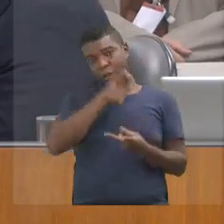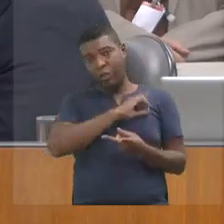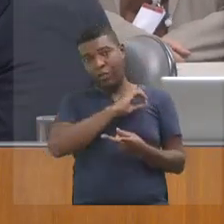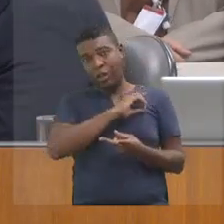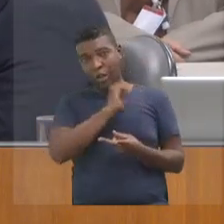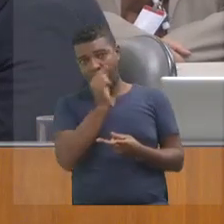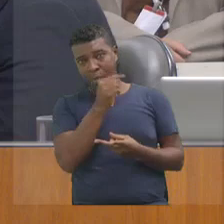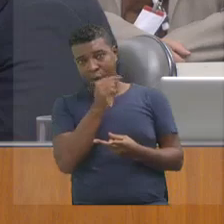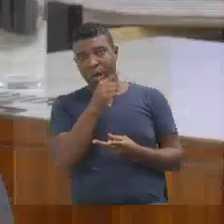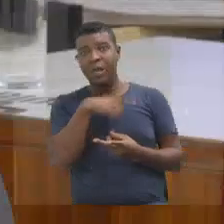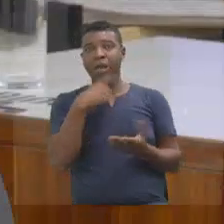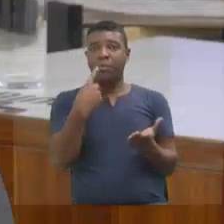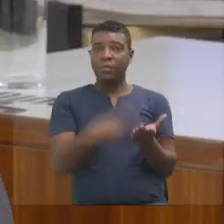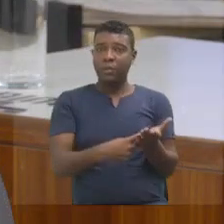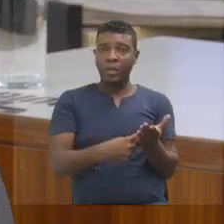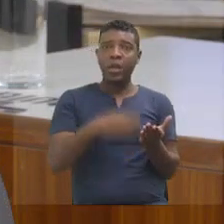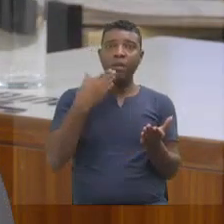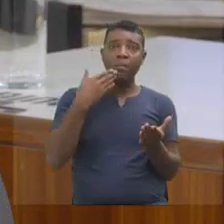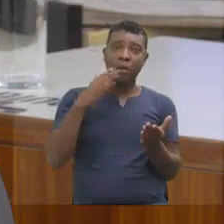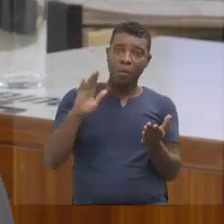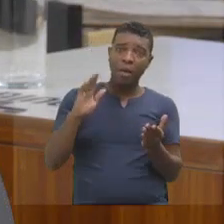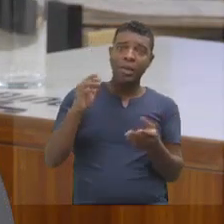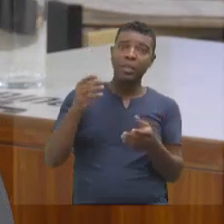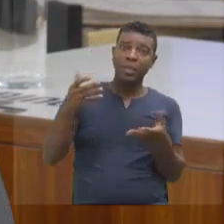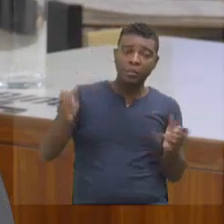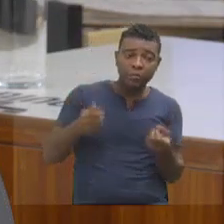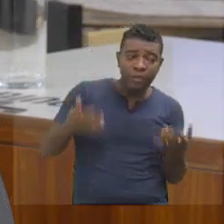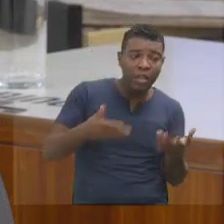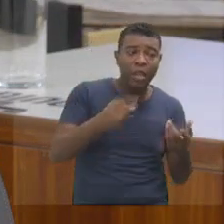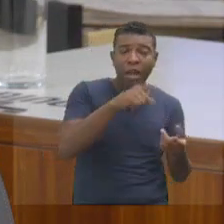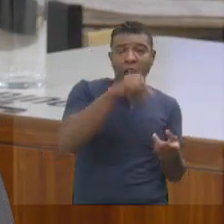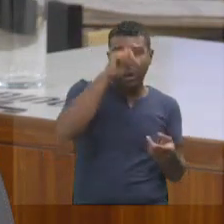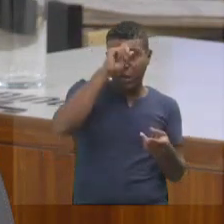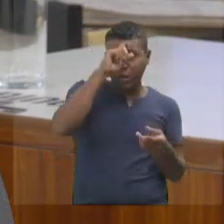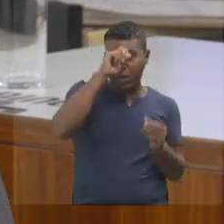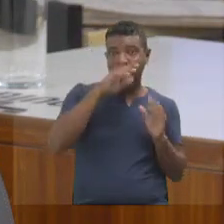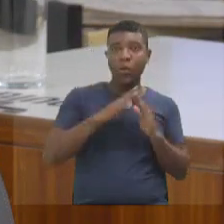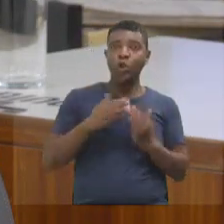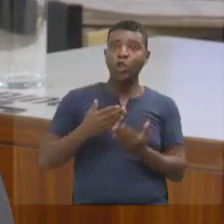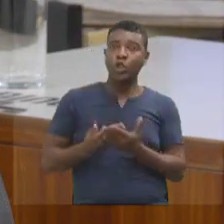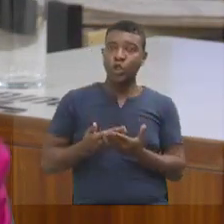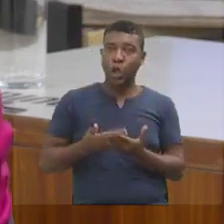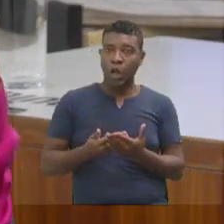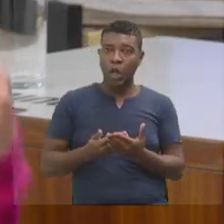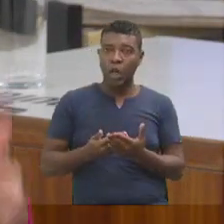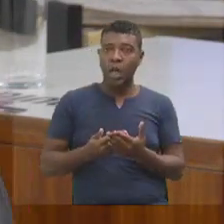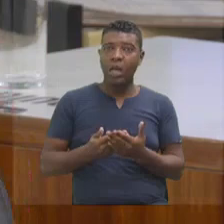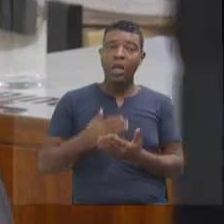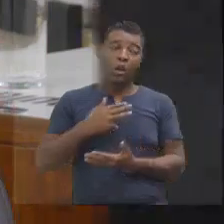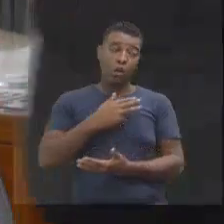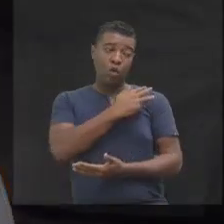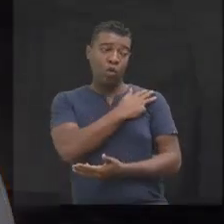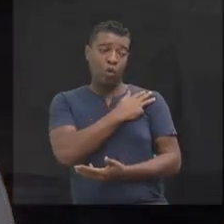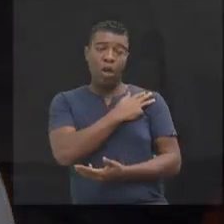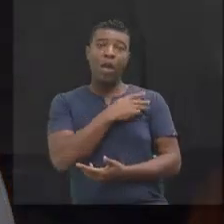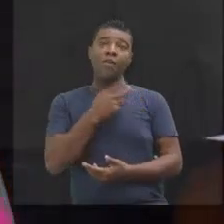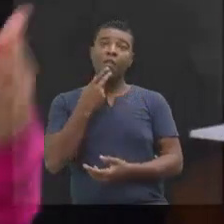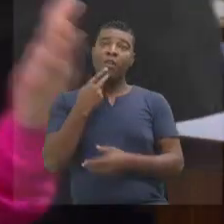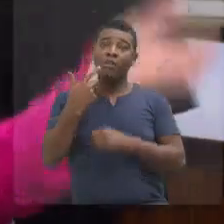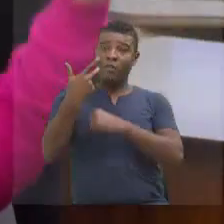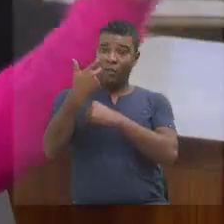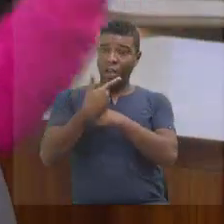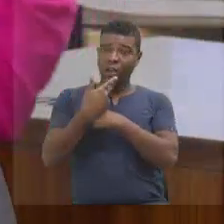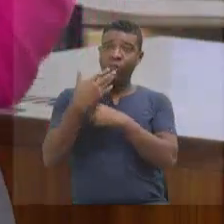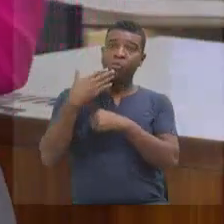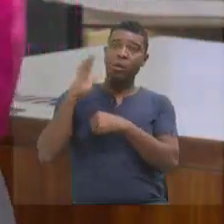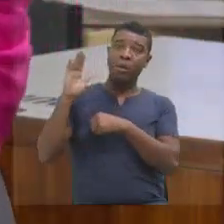um compromisso uma promessa de campanha do presidente Lula para torná-lo Hospital Escola o presidente fez um vídeo prometendo isso e